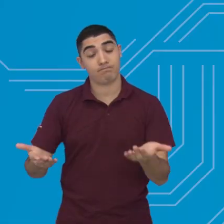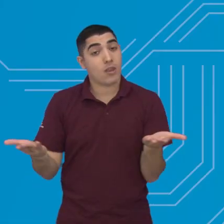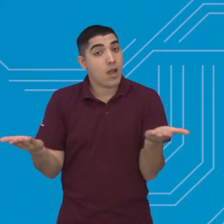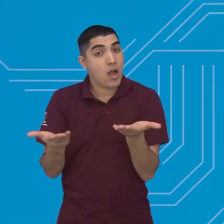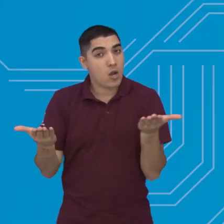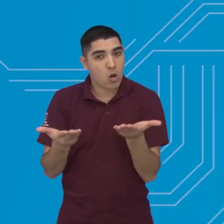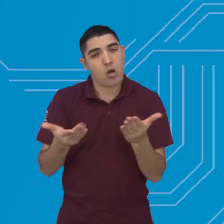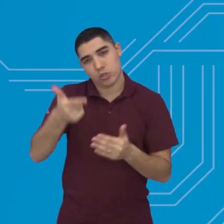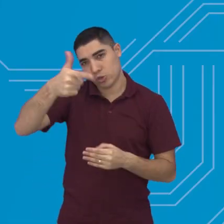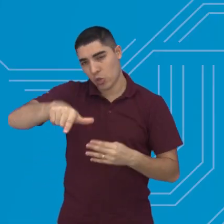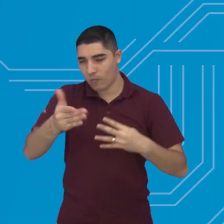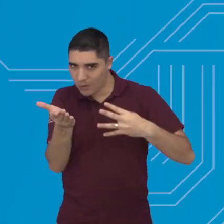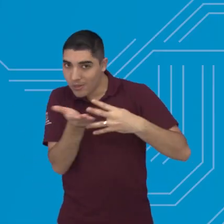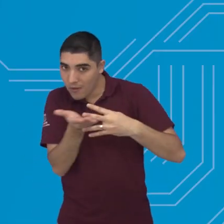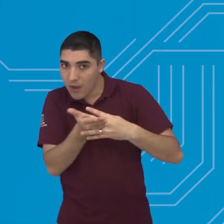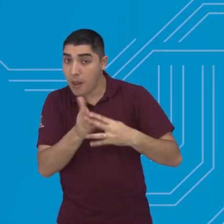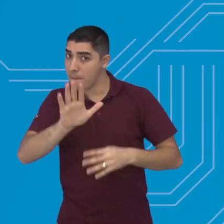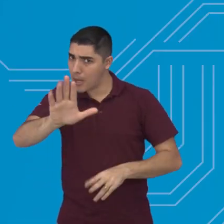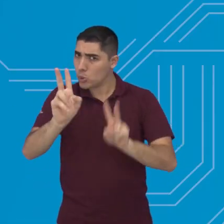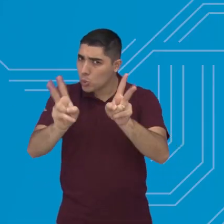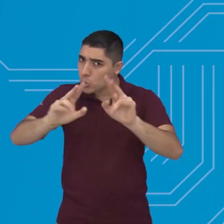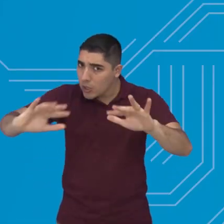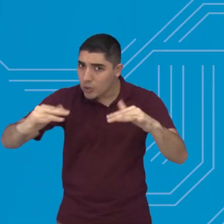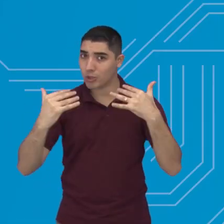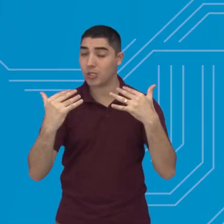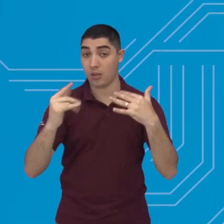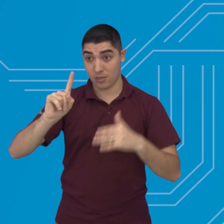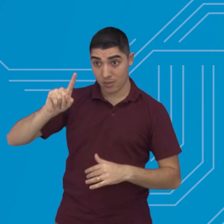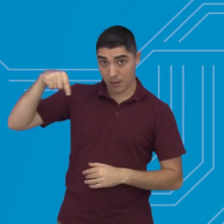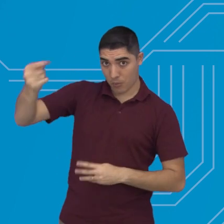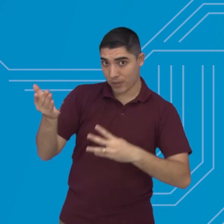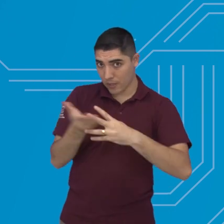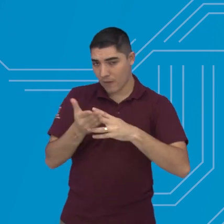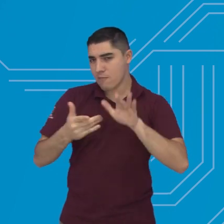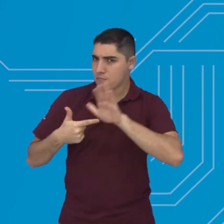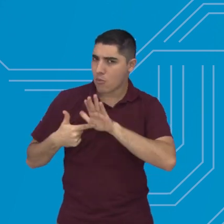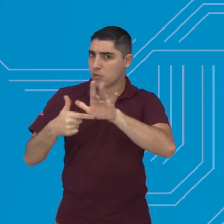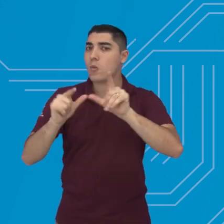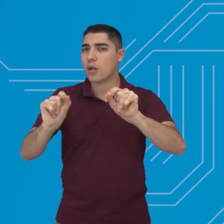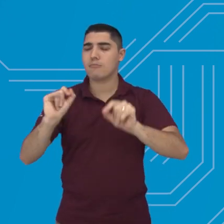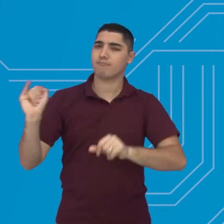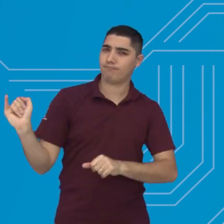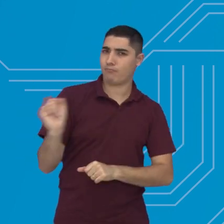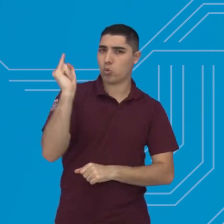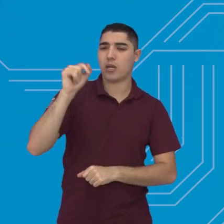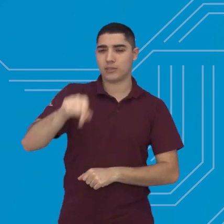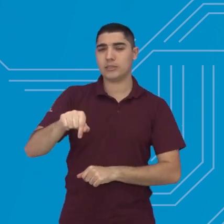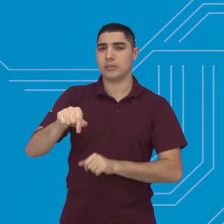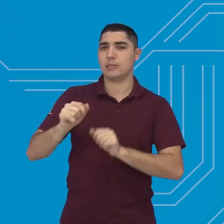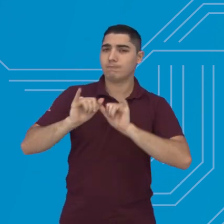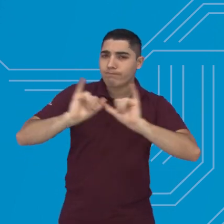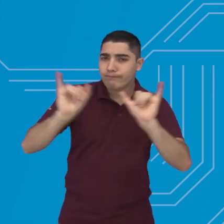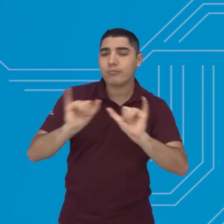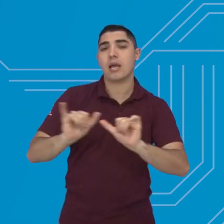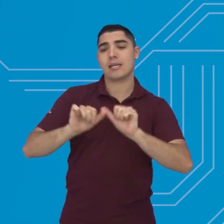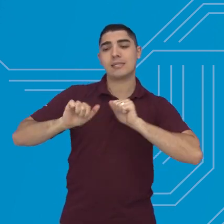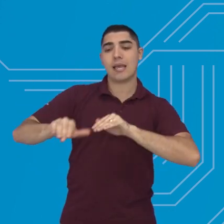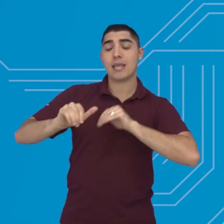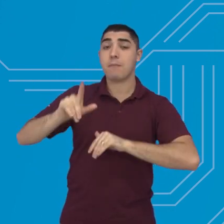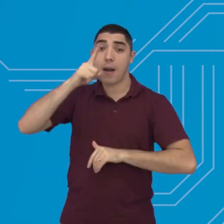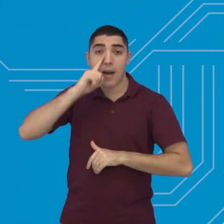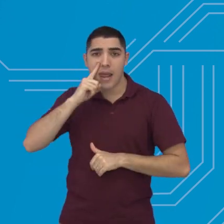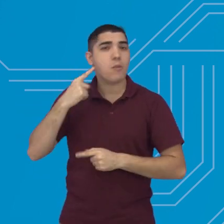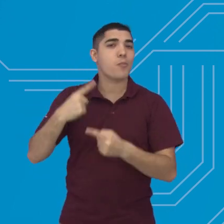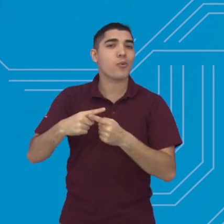Bom, chegou a hora da gente fazer mais uma pausa, mas fica aí, porque no próximo bloco vamos reforçar a importância da campanha Setembro Amarelo, focada